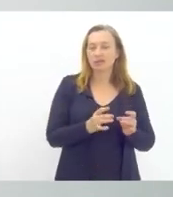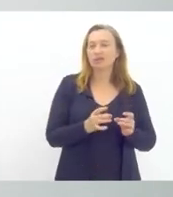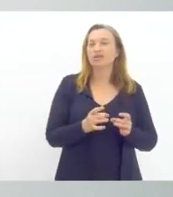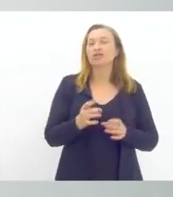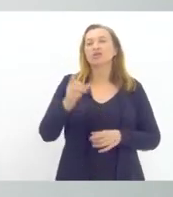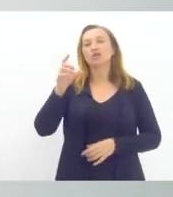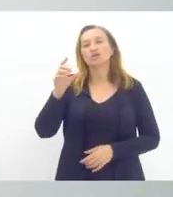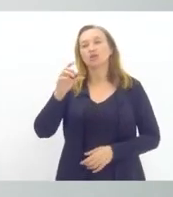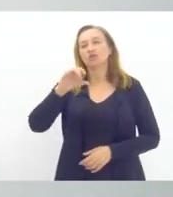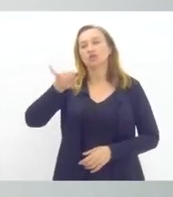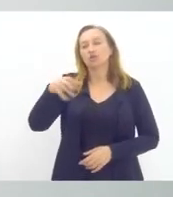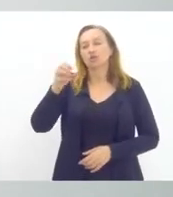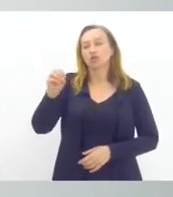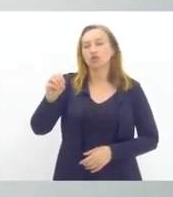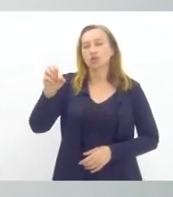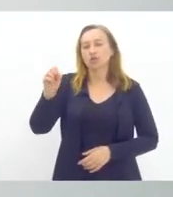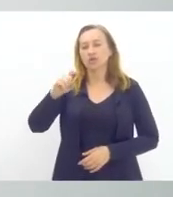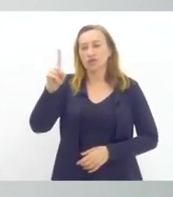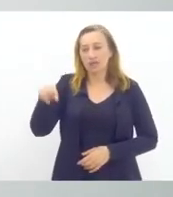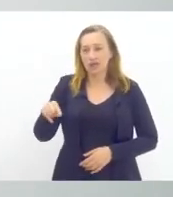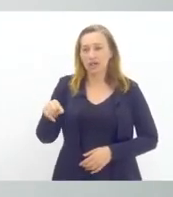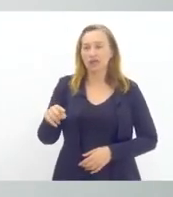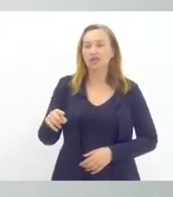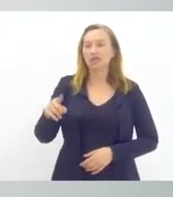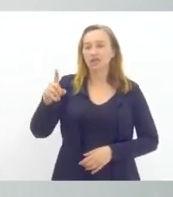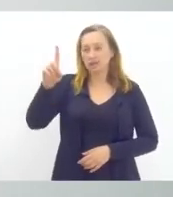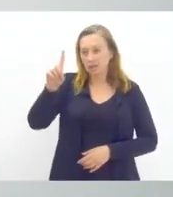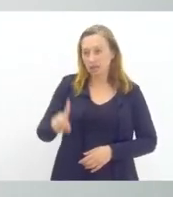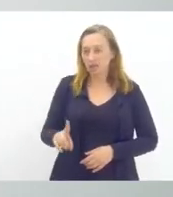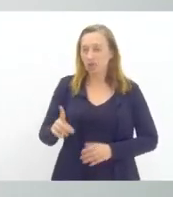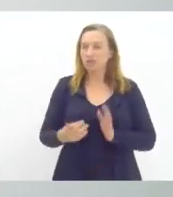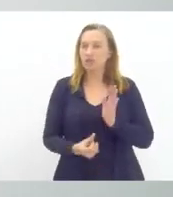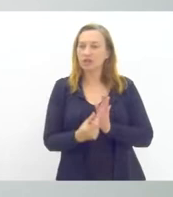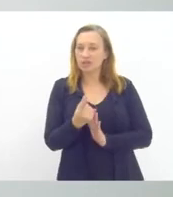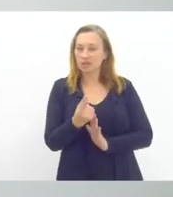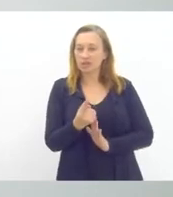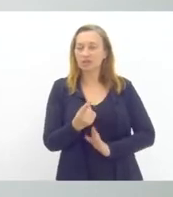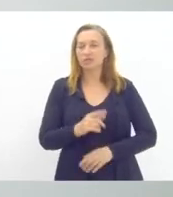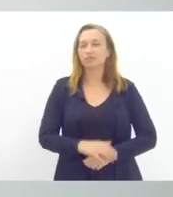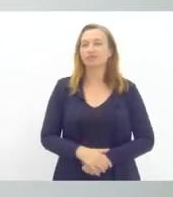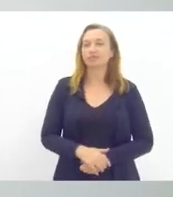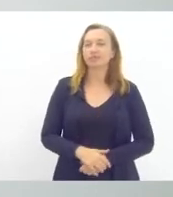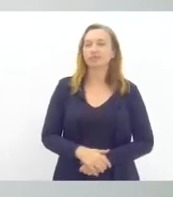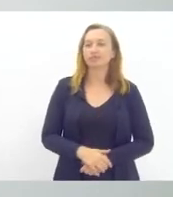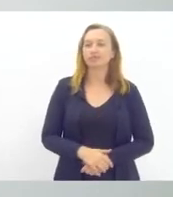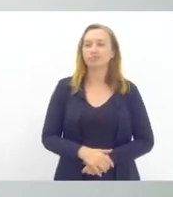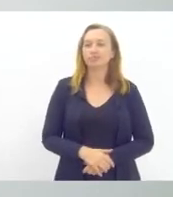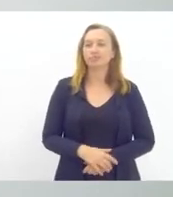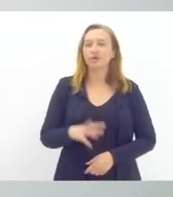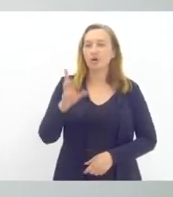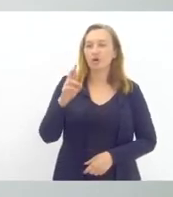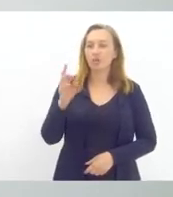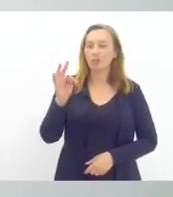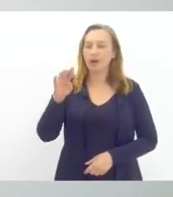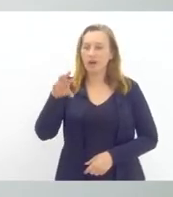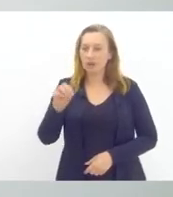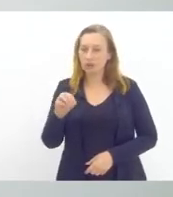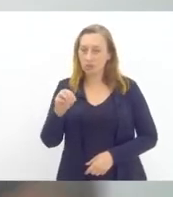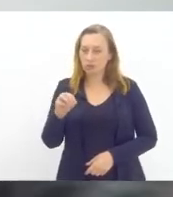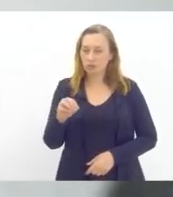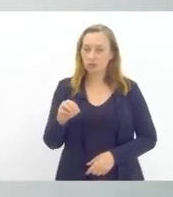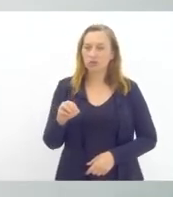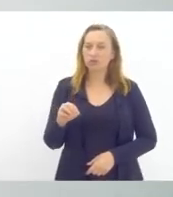José Pinto Monteiro diretor financeiro da Camp Mangueira senhor Roberto Pires Barreto